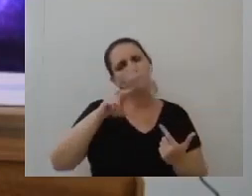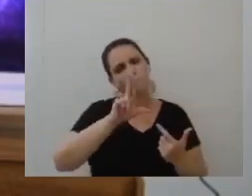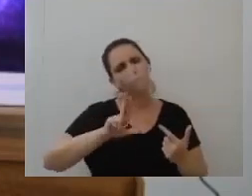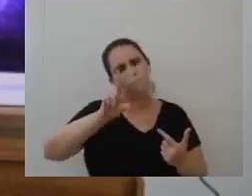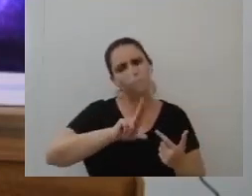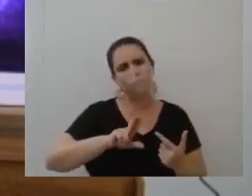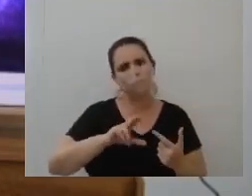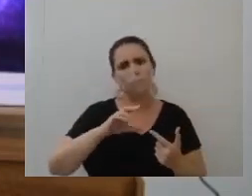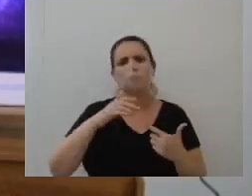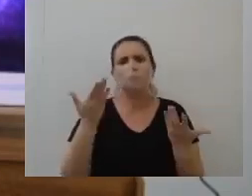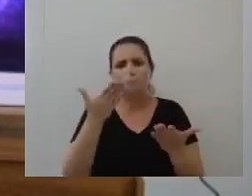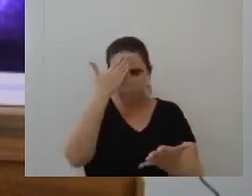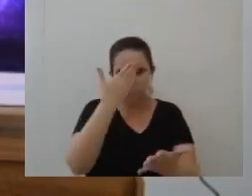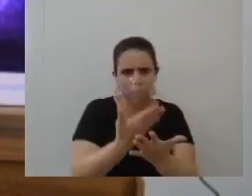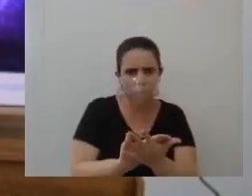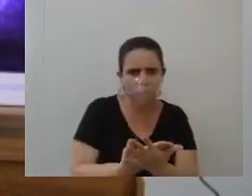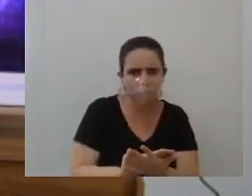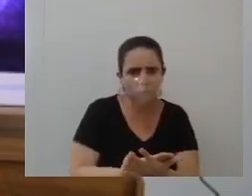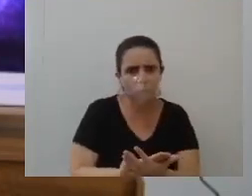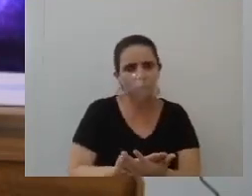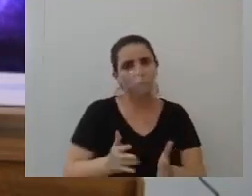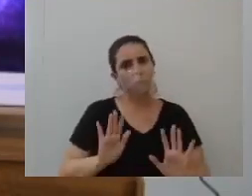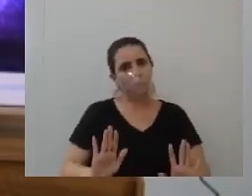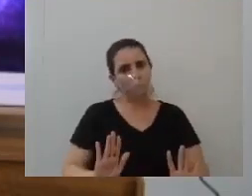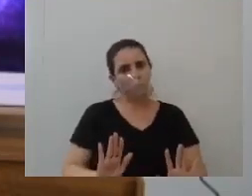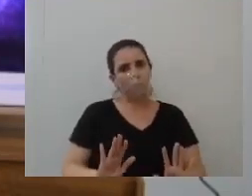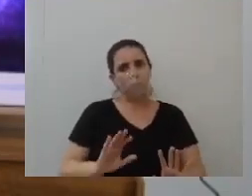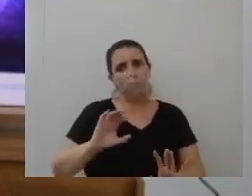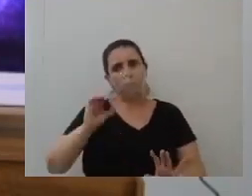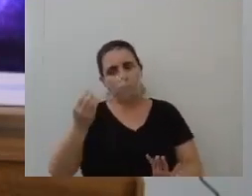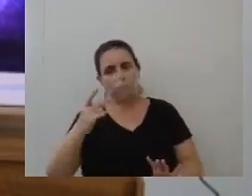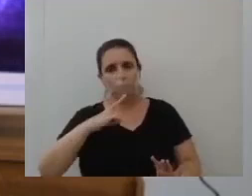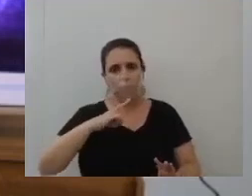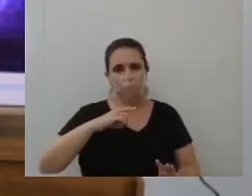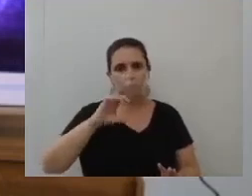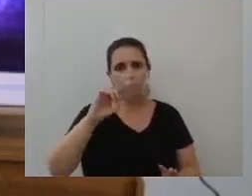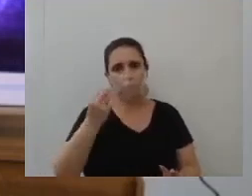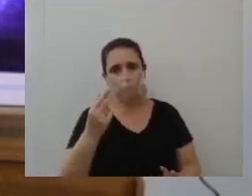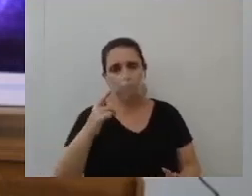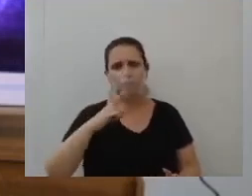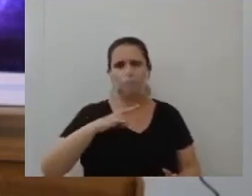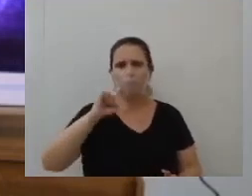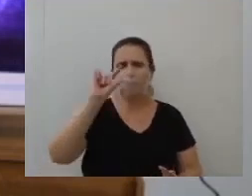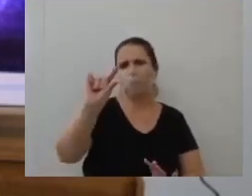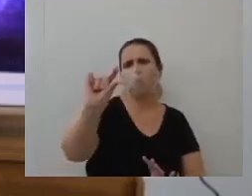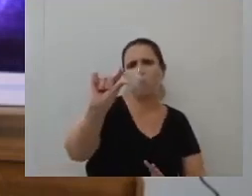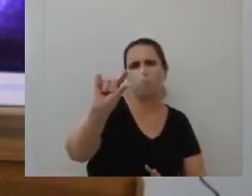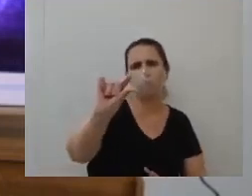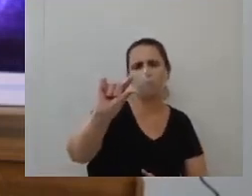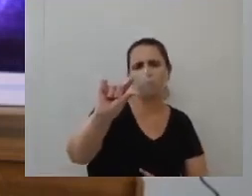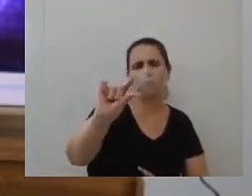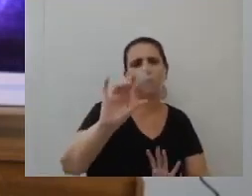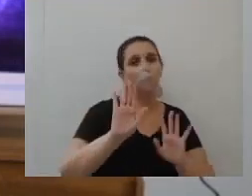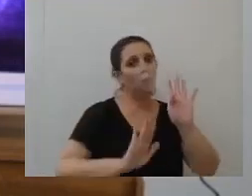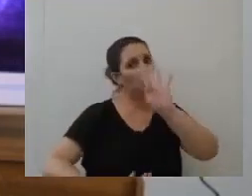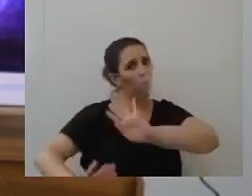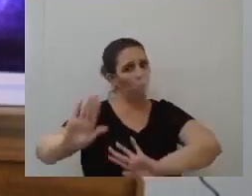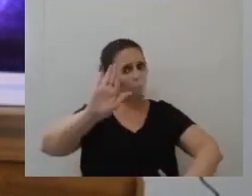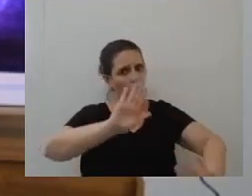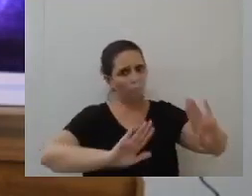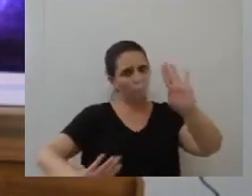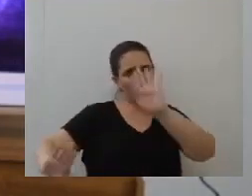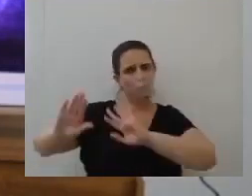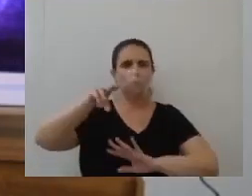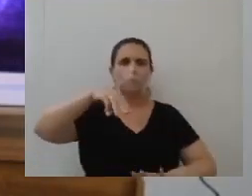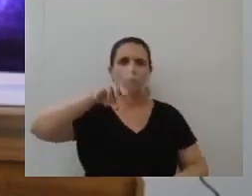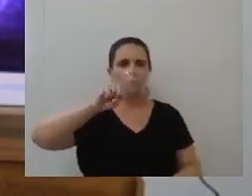E credibilidade? Credibilidade, ou ele não tem, ou tem muito pouca. Então vamos ter cuidado com os memes,